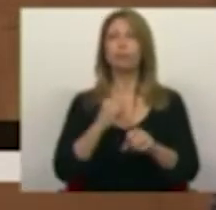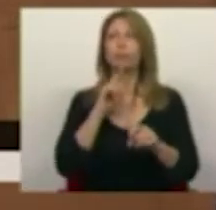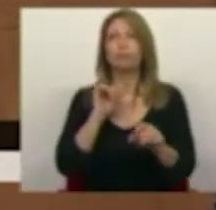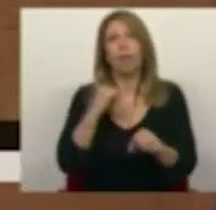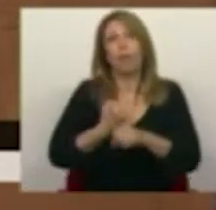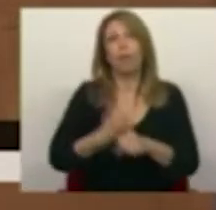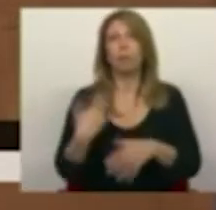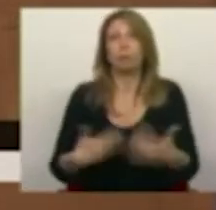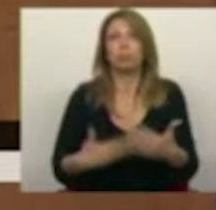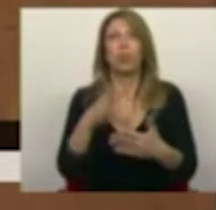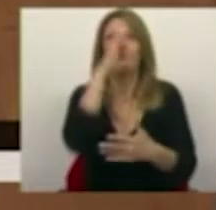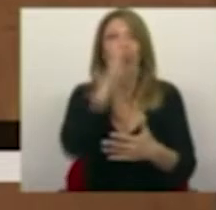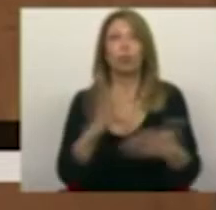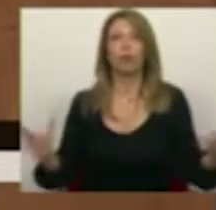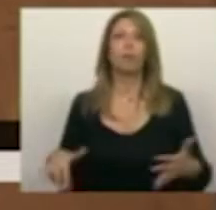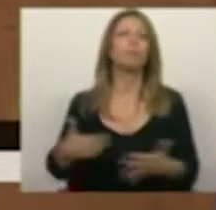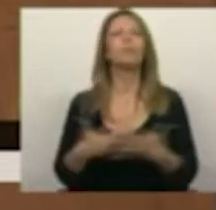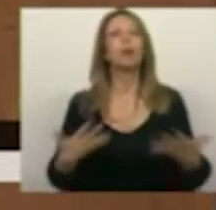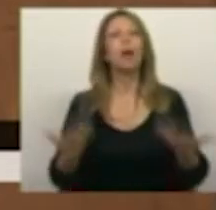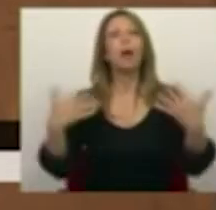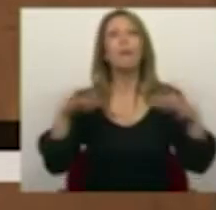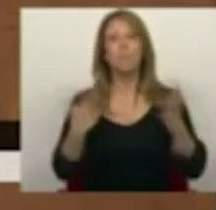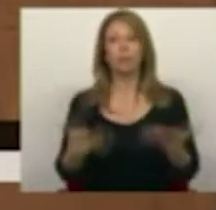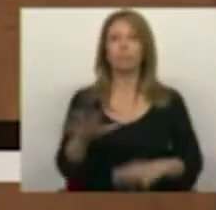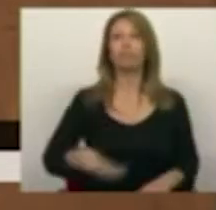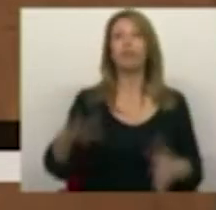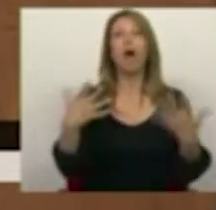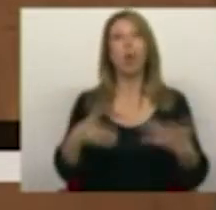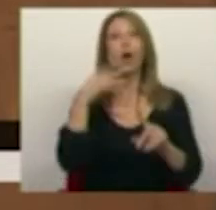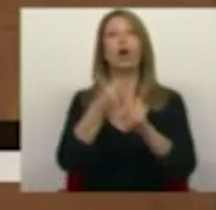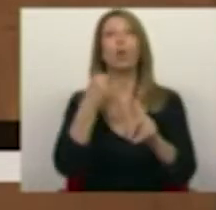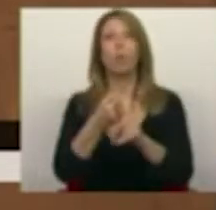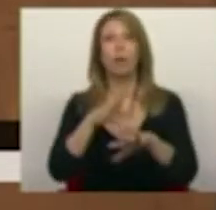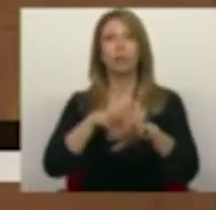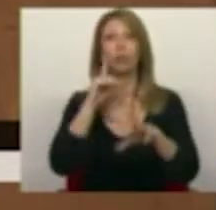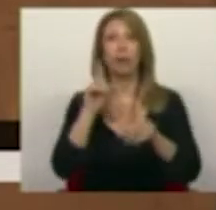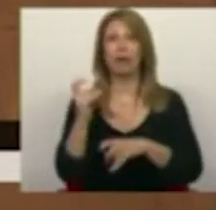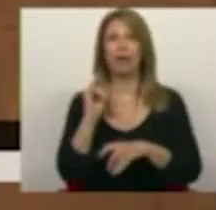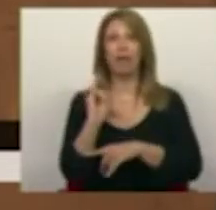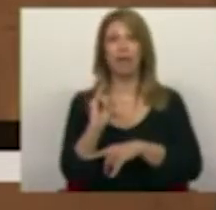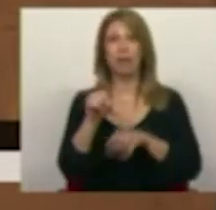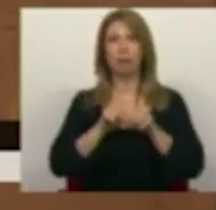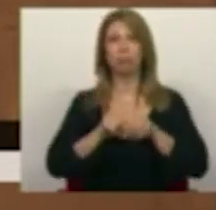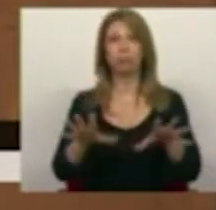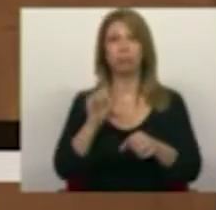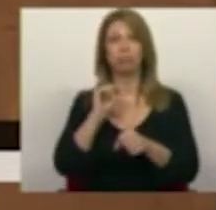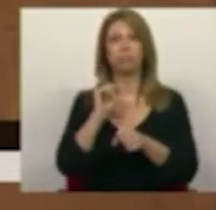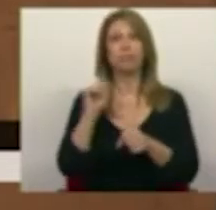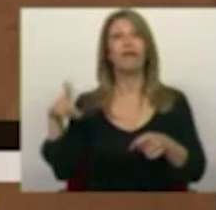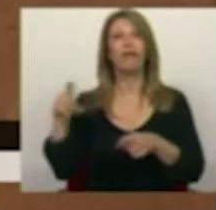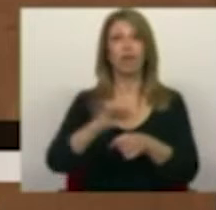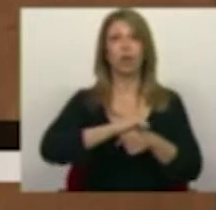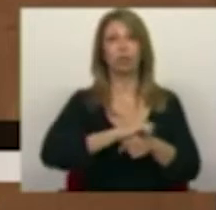governativa. Mas o momento atual do combate ao surto de infecção pelo novo coronavírus exige que primeiramente dê nota